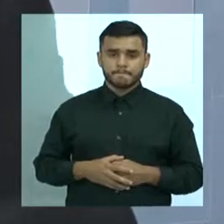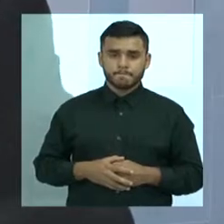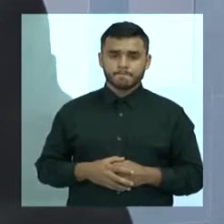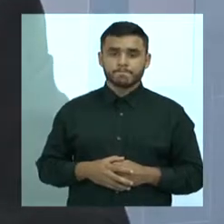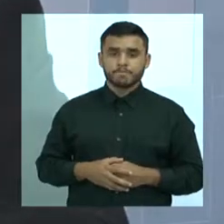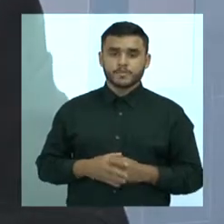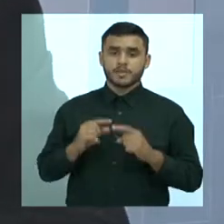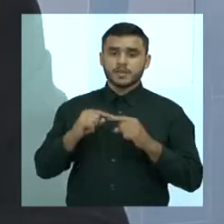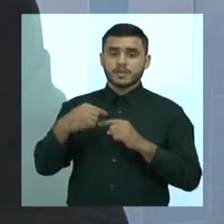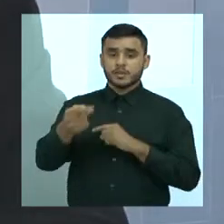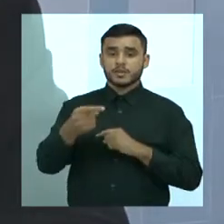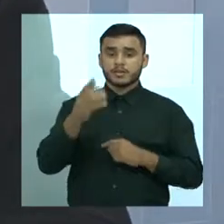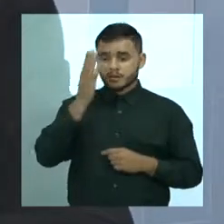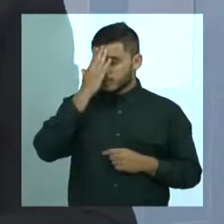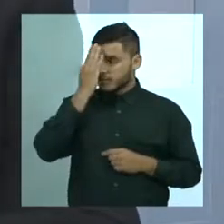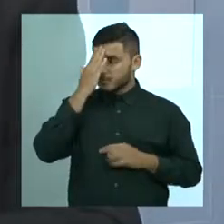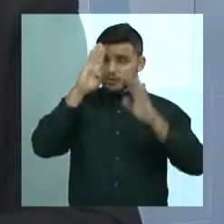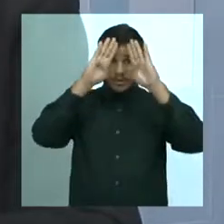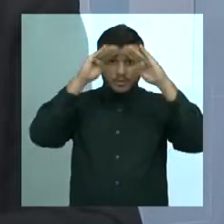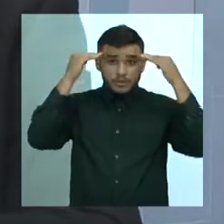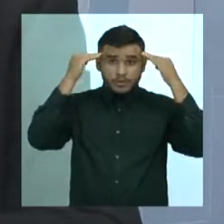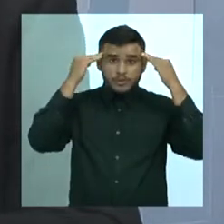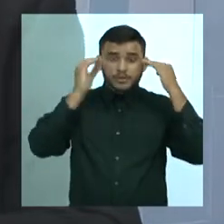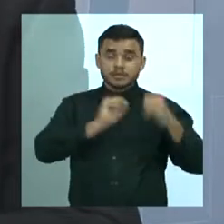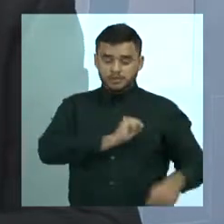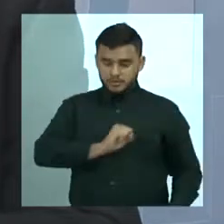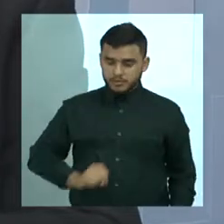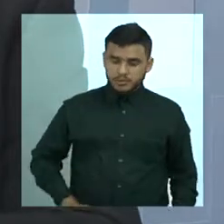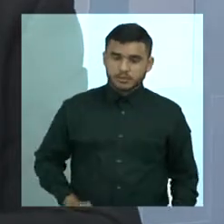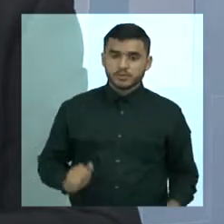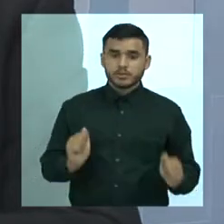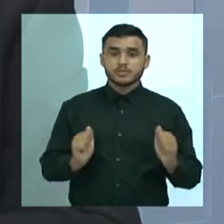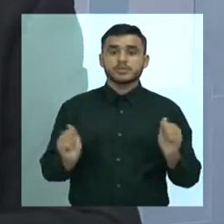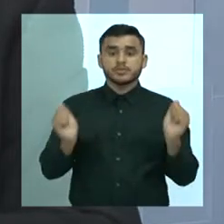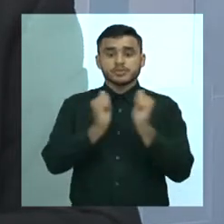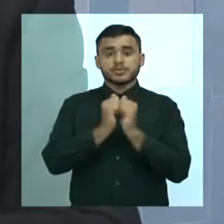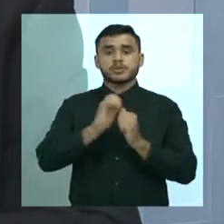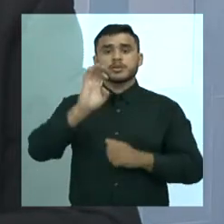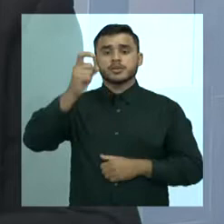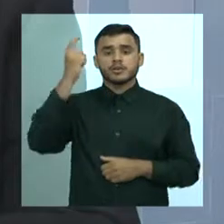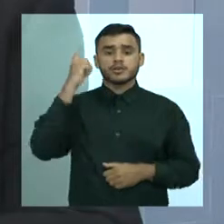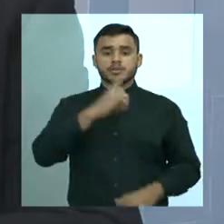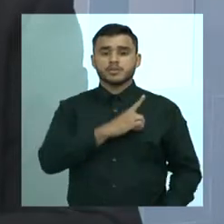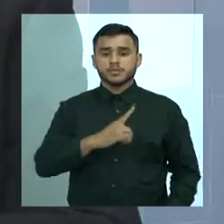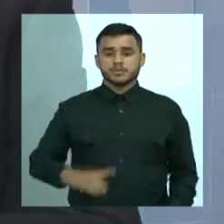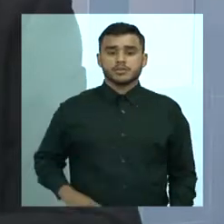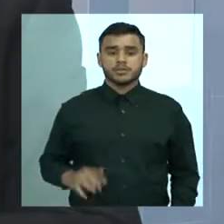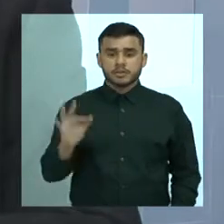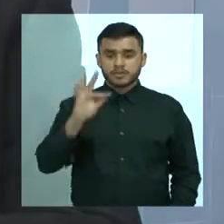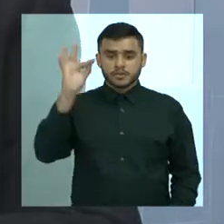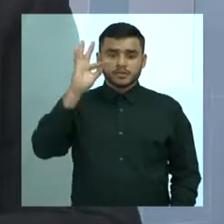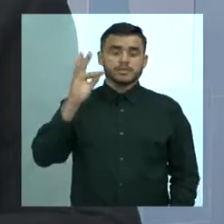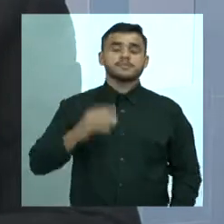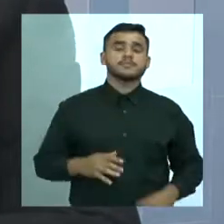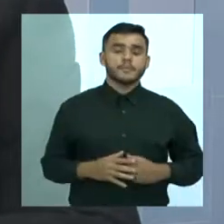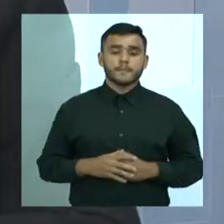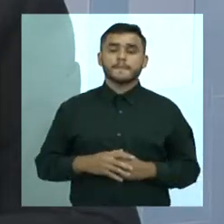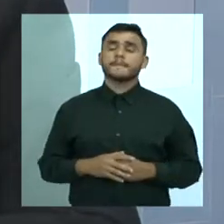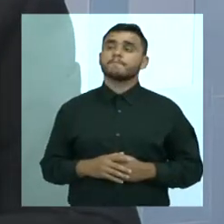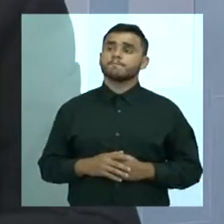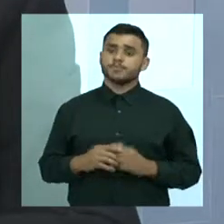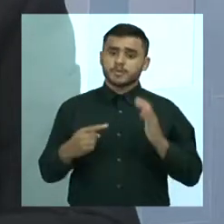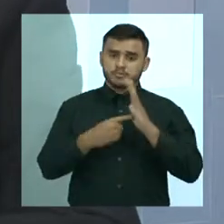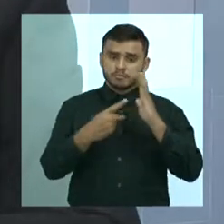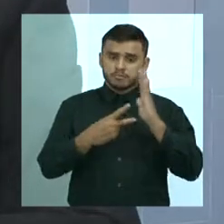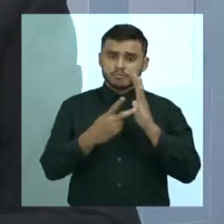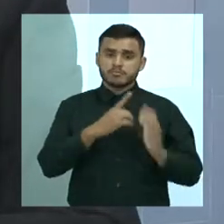do senador Eunício de Oliveira, que no primeiro mandato de Lula era deputado federal, foi deputado federal no segundo mandato de